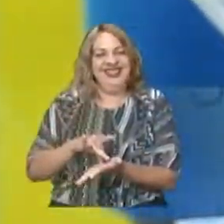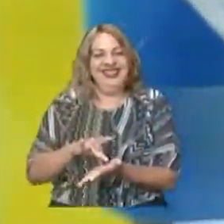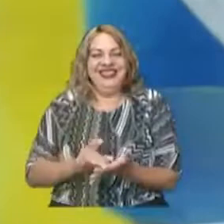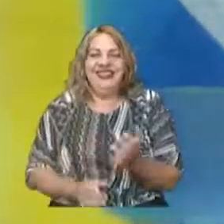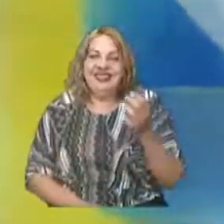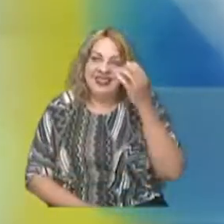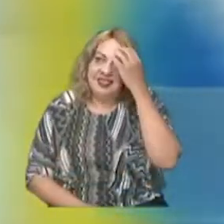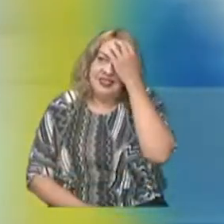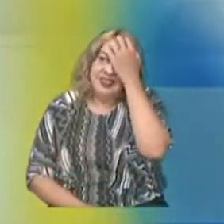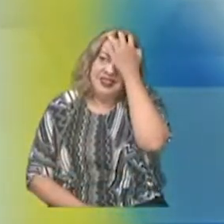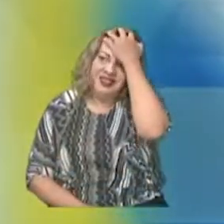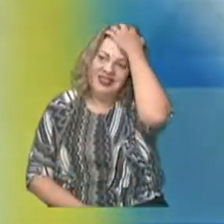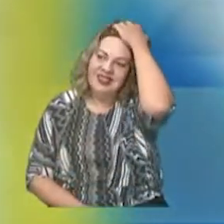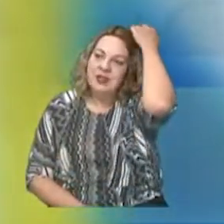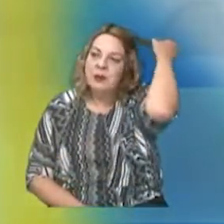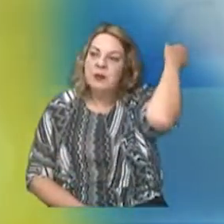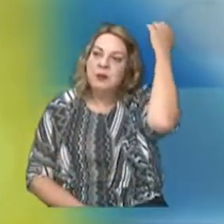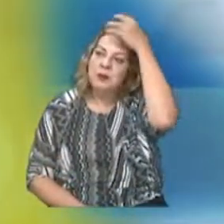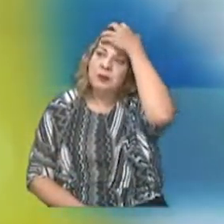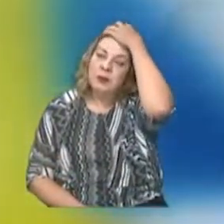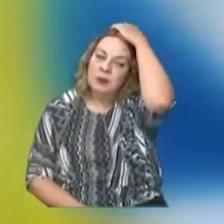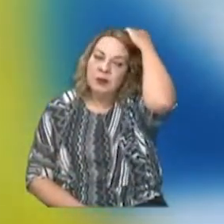sonhos.